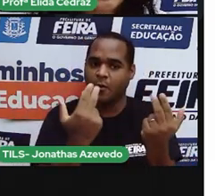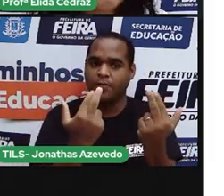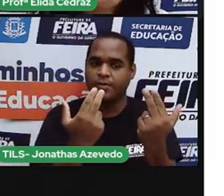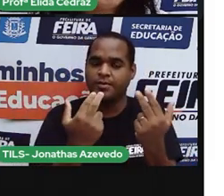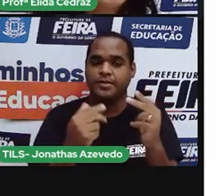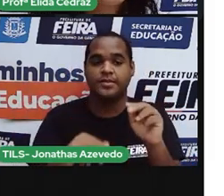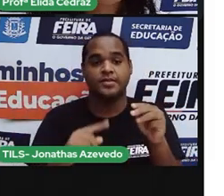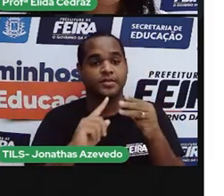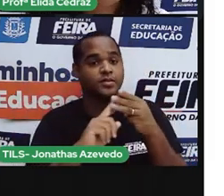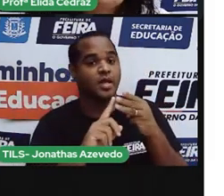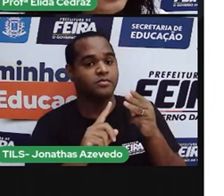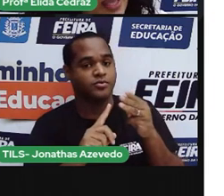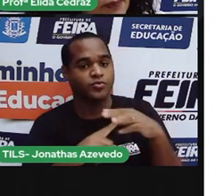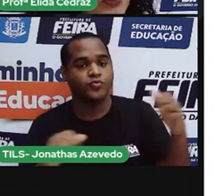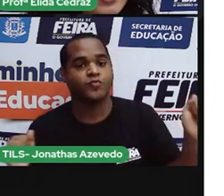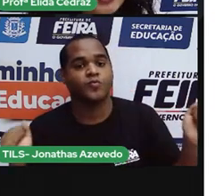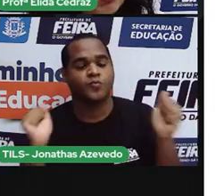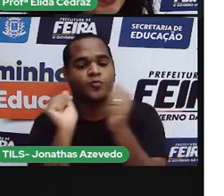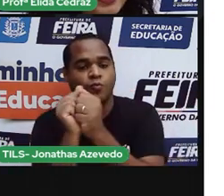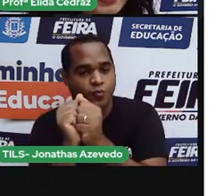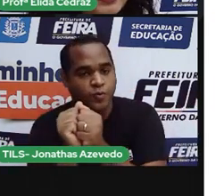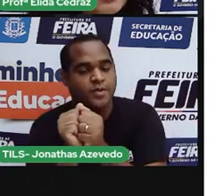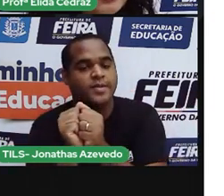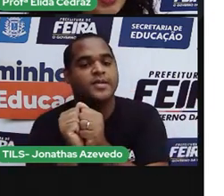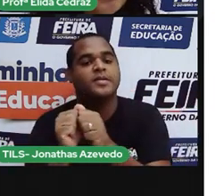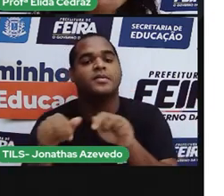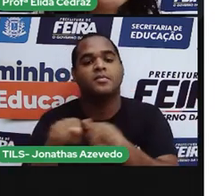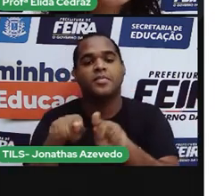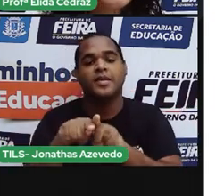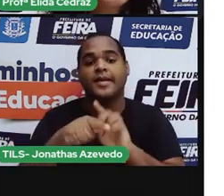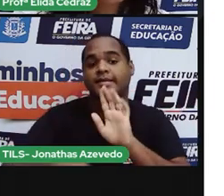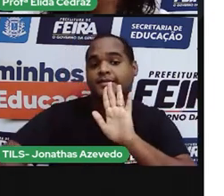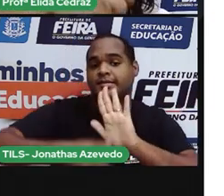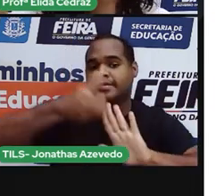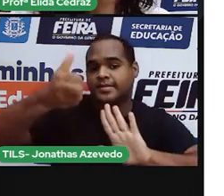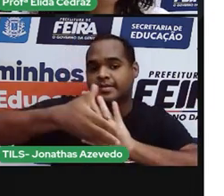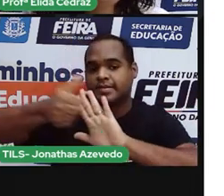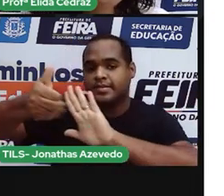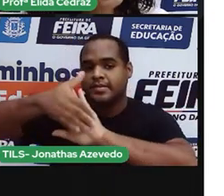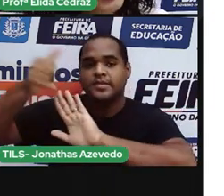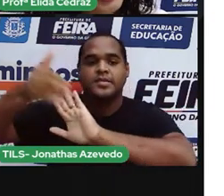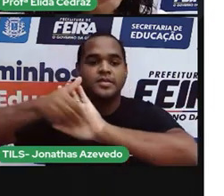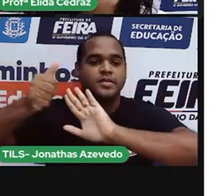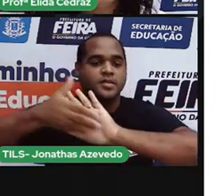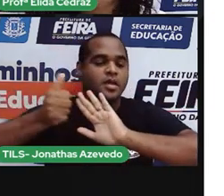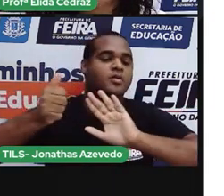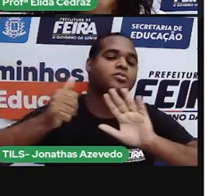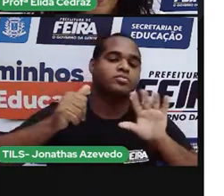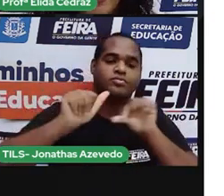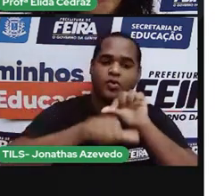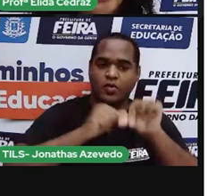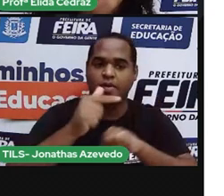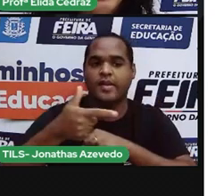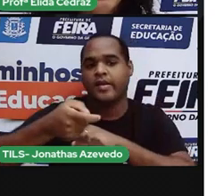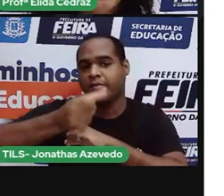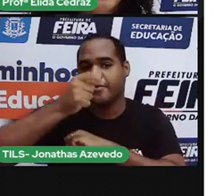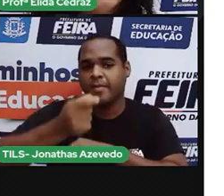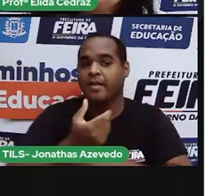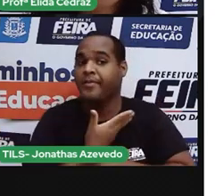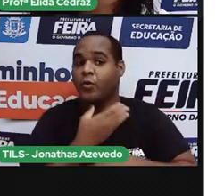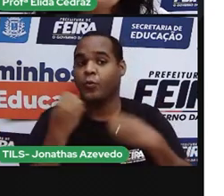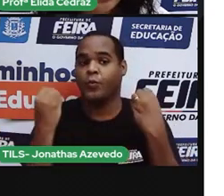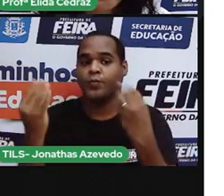quantidade. Nós juntamos as bolinhas, nós retiramos das bolinhas para um